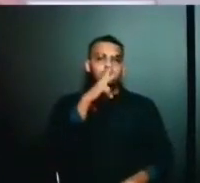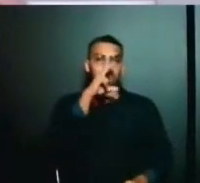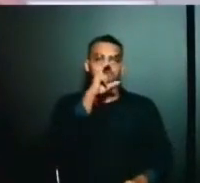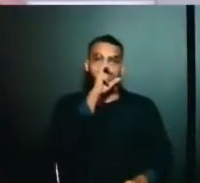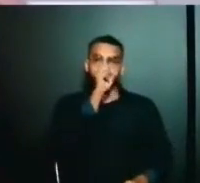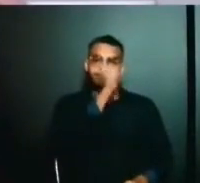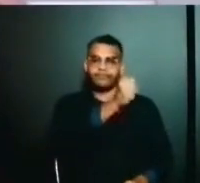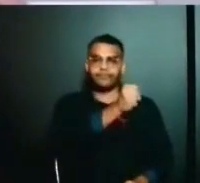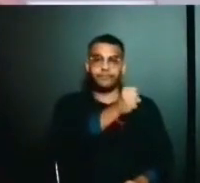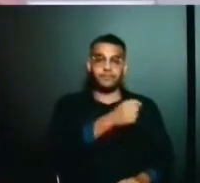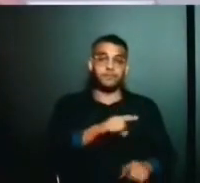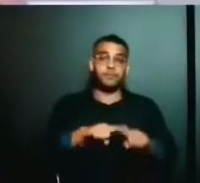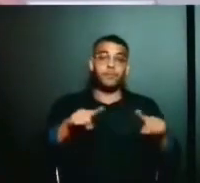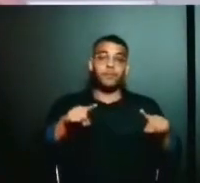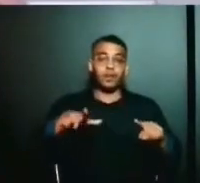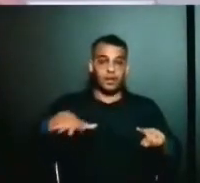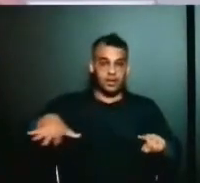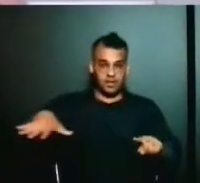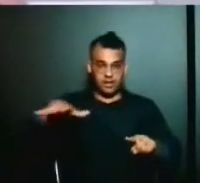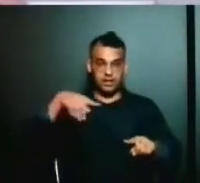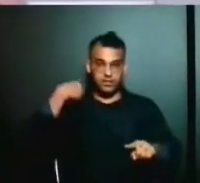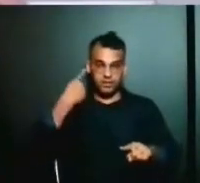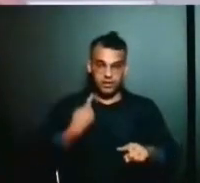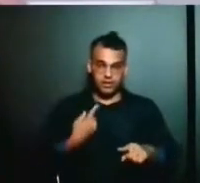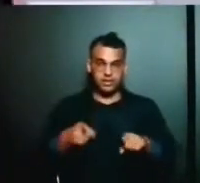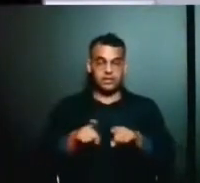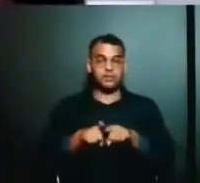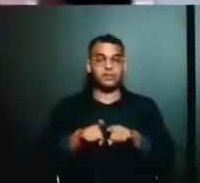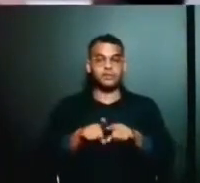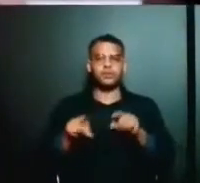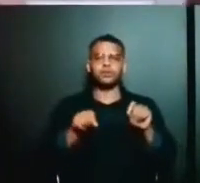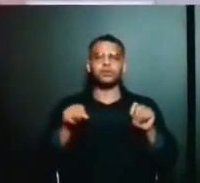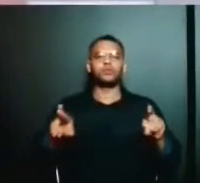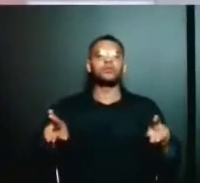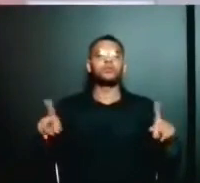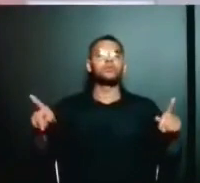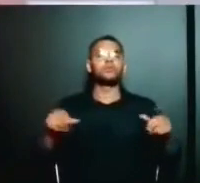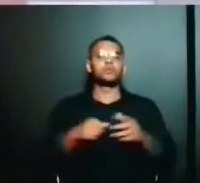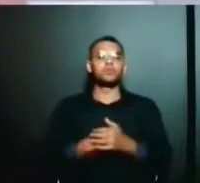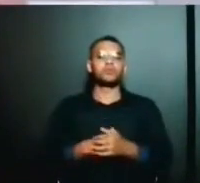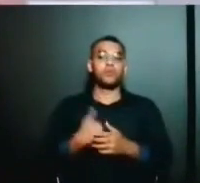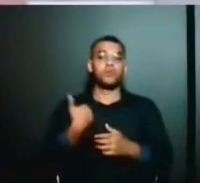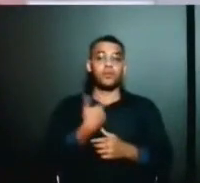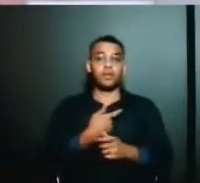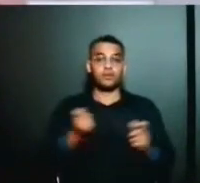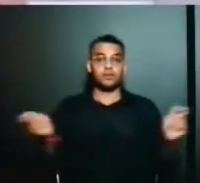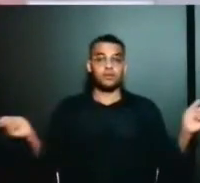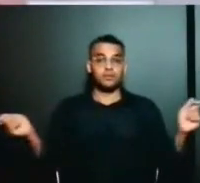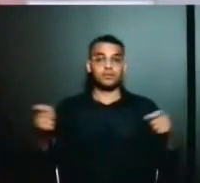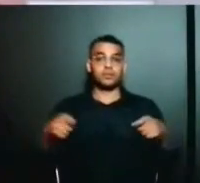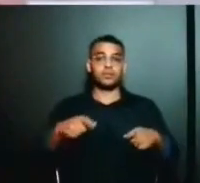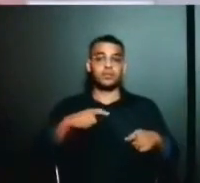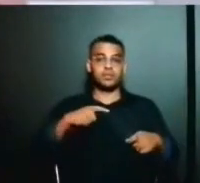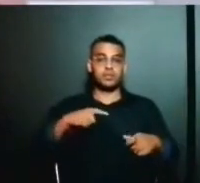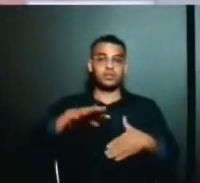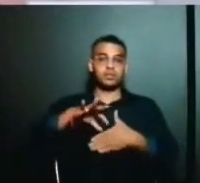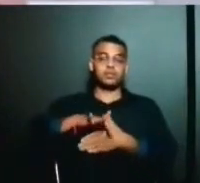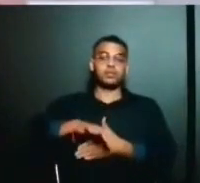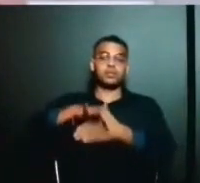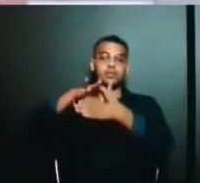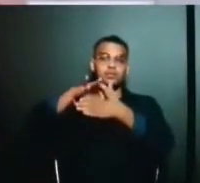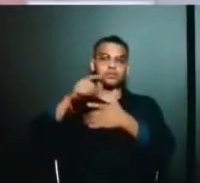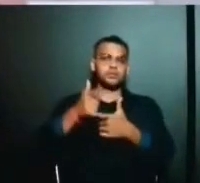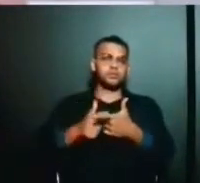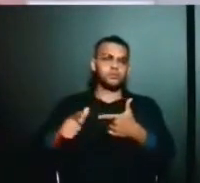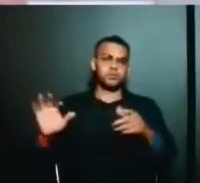na advocacia não tem sido diferente. O que tem sido diferente, a gente chega nos cargos de liderança, não tem tanto problema